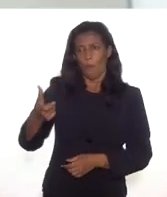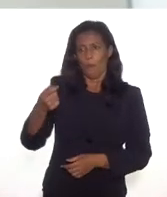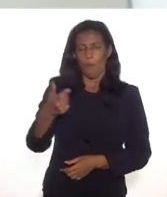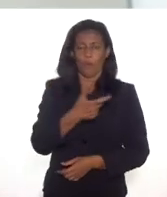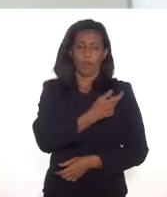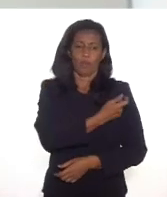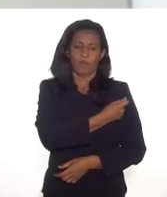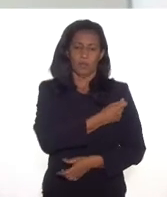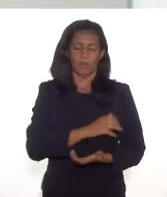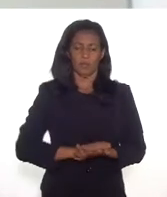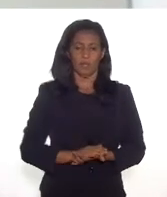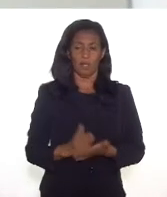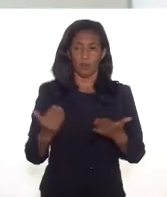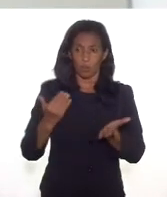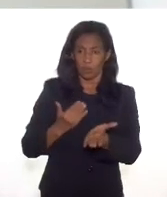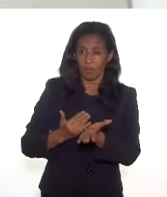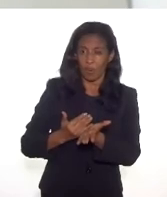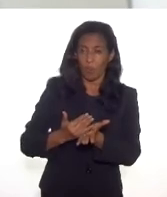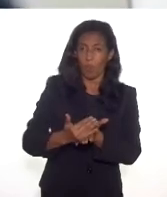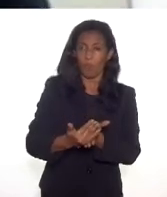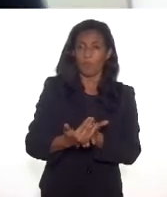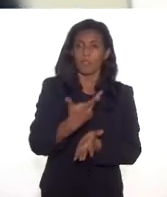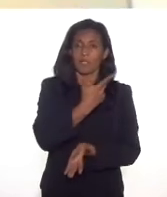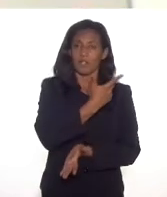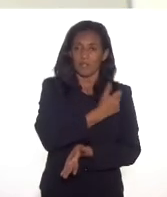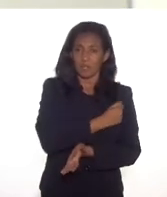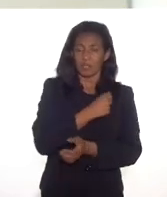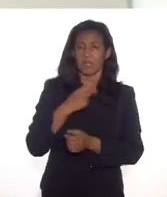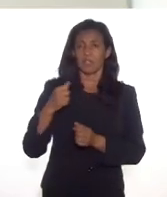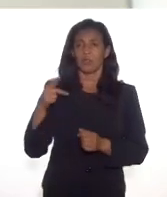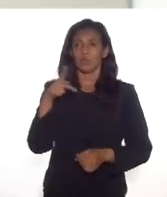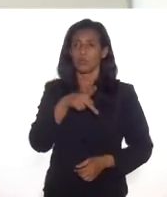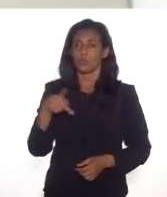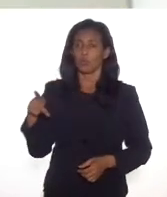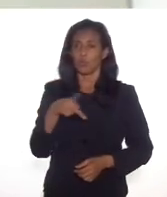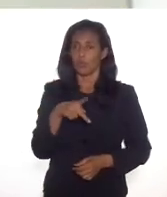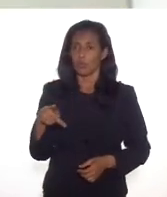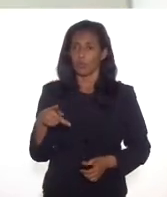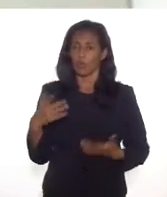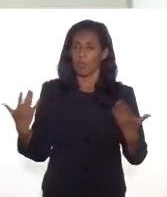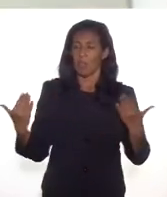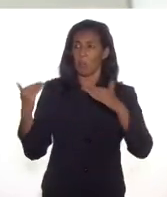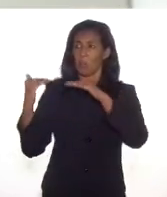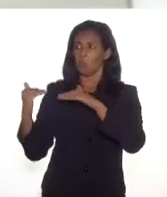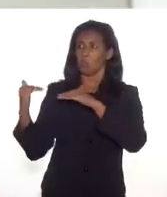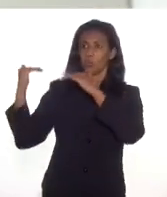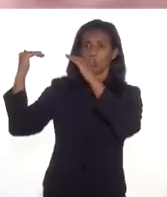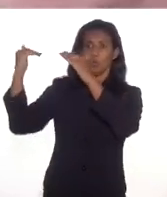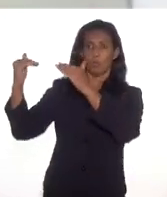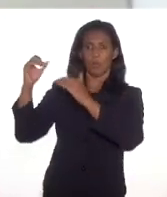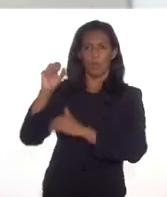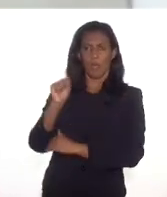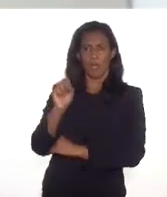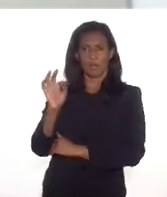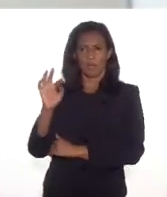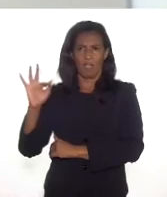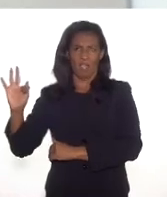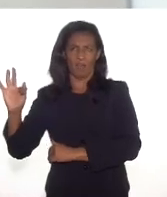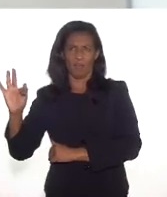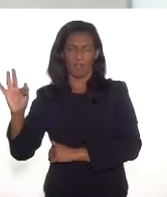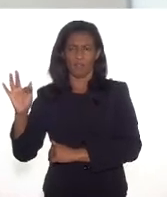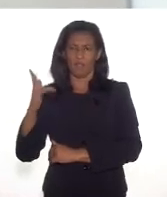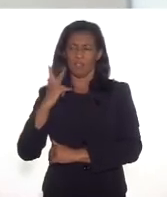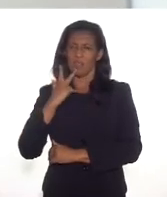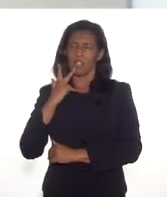Agora, quando a gente estava iniciando a vacinação no estado do Rio de Janeiro, dos educadores, houve uma decisão do Supremo que restabeleceu a ordem do